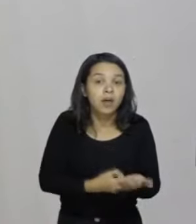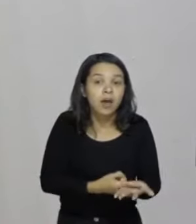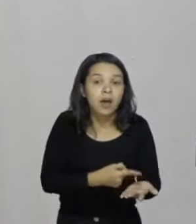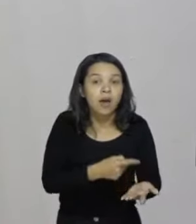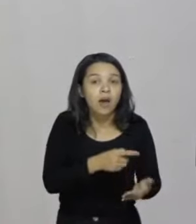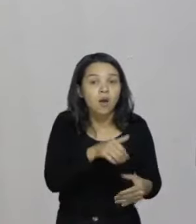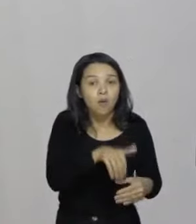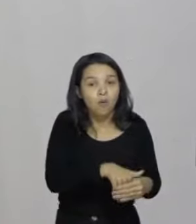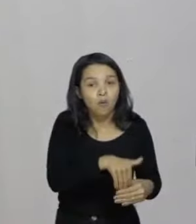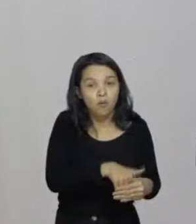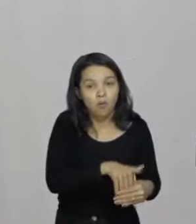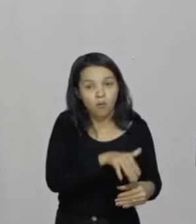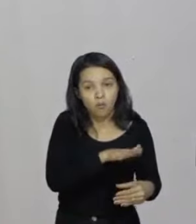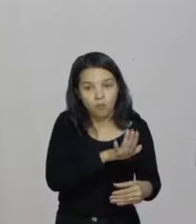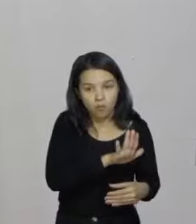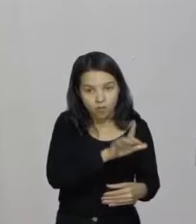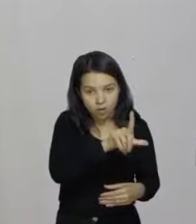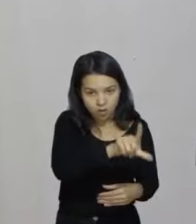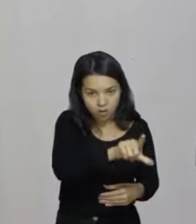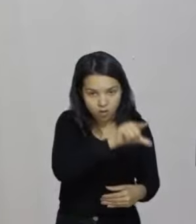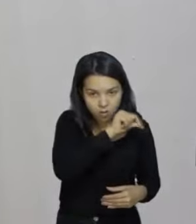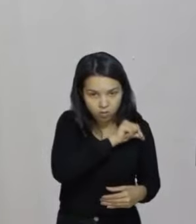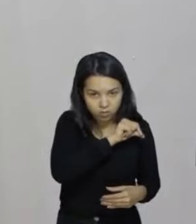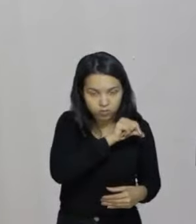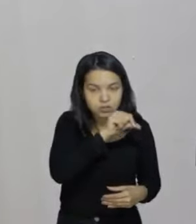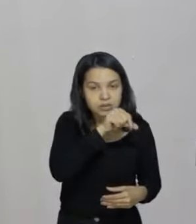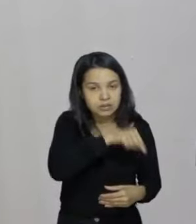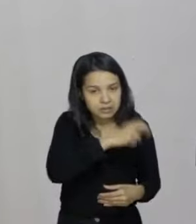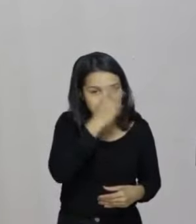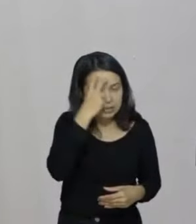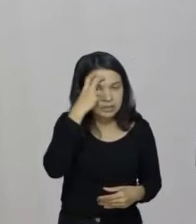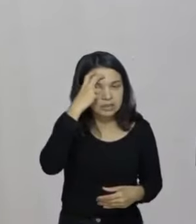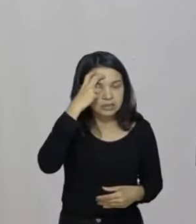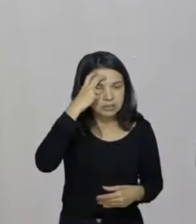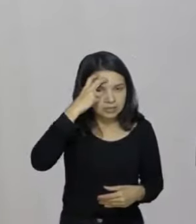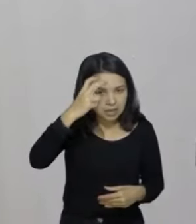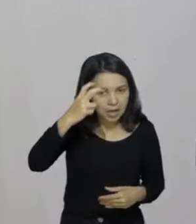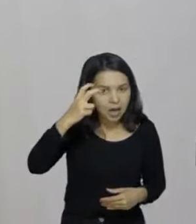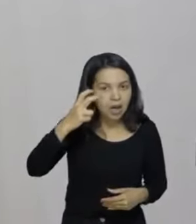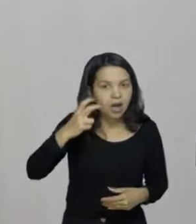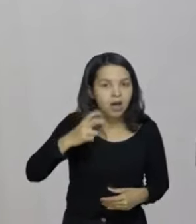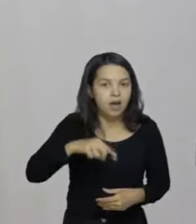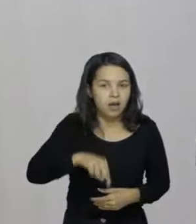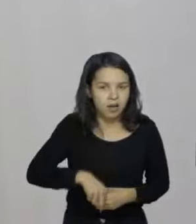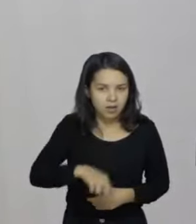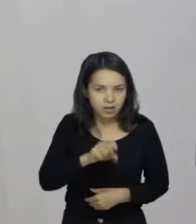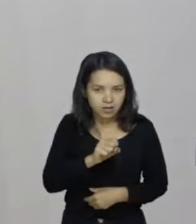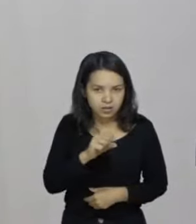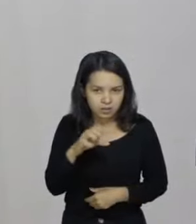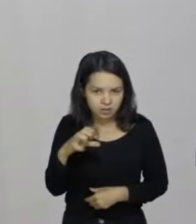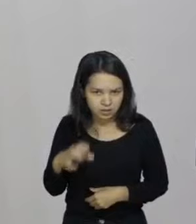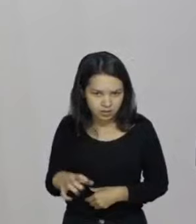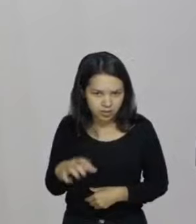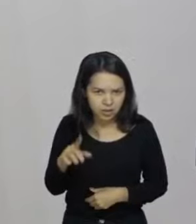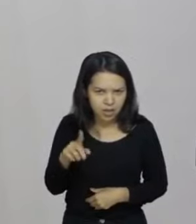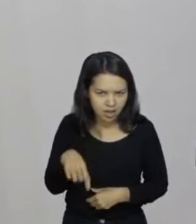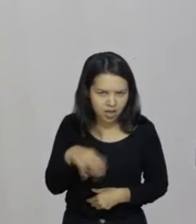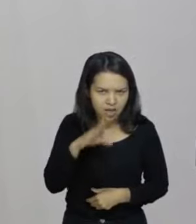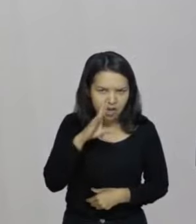que é sábio que é inteligente Santa Catarina não tá onde tá de graça acharam que era